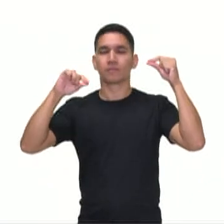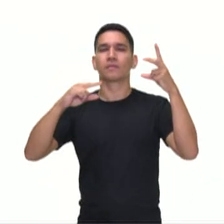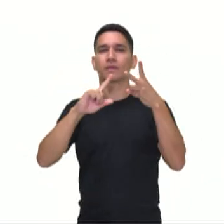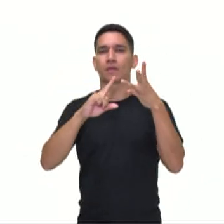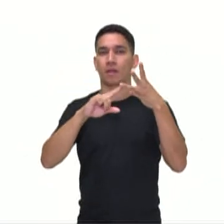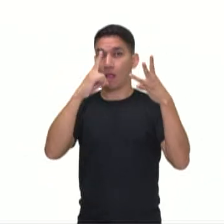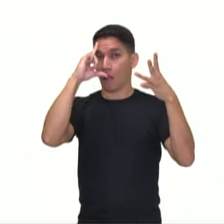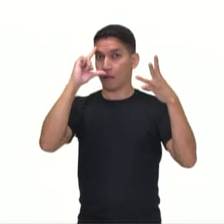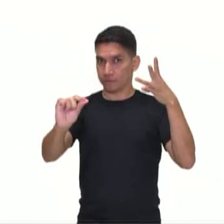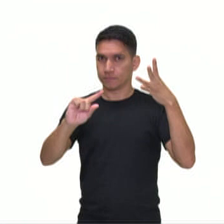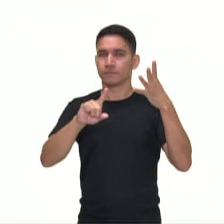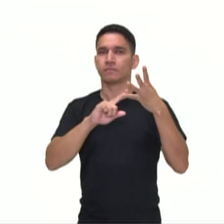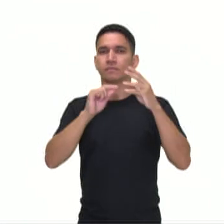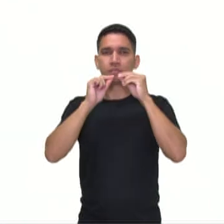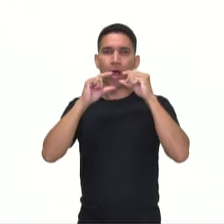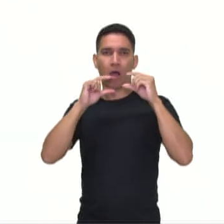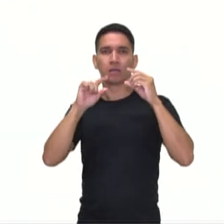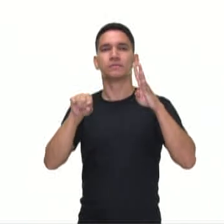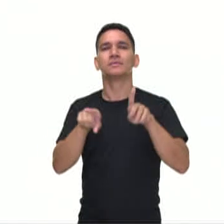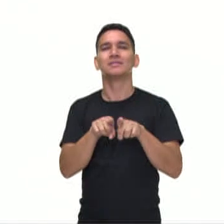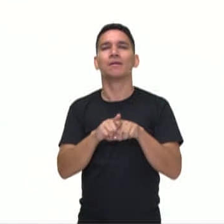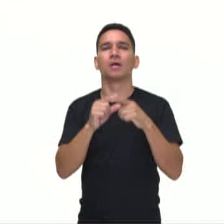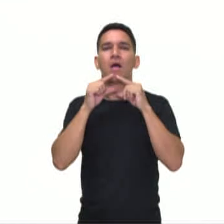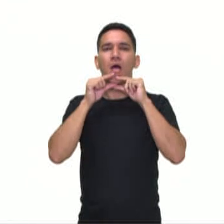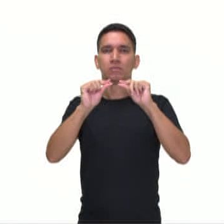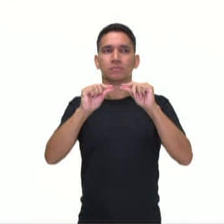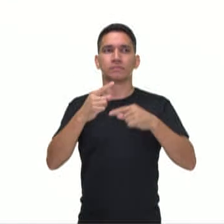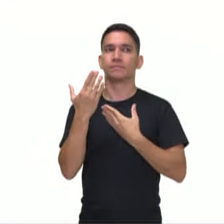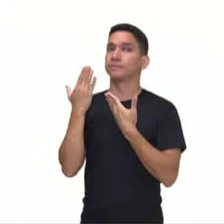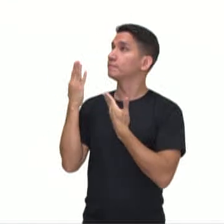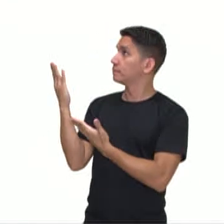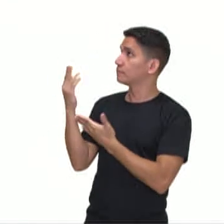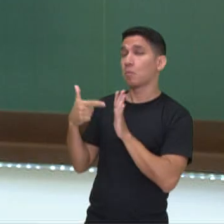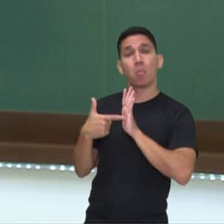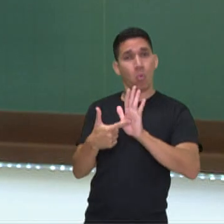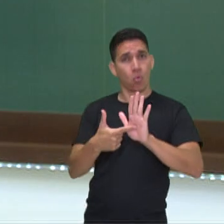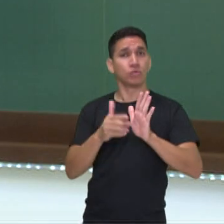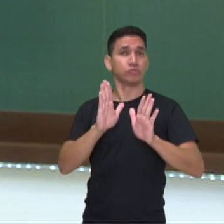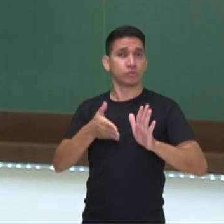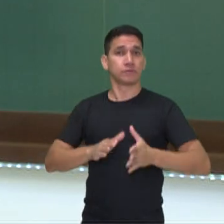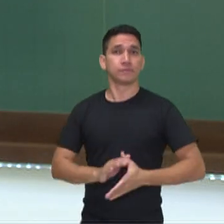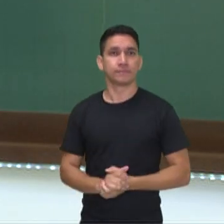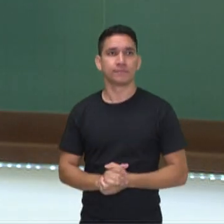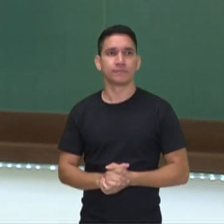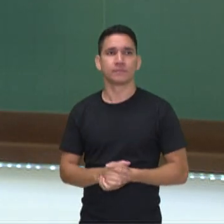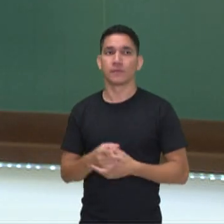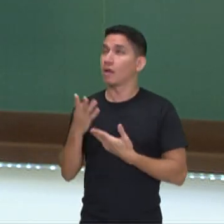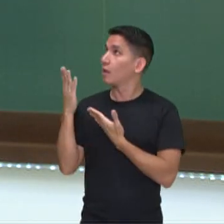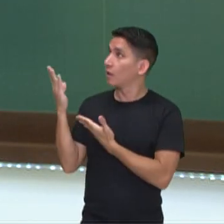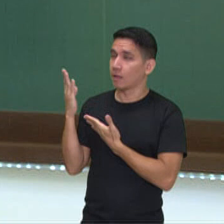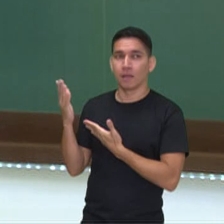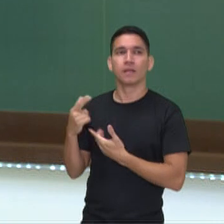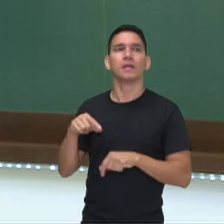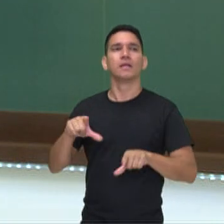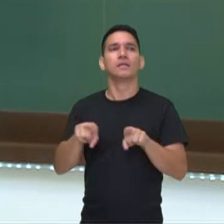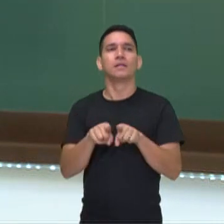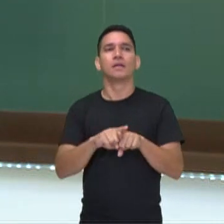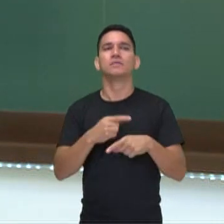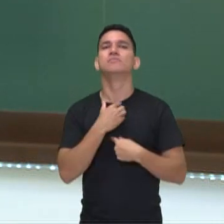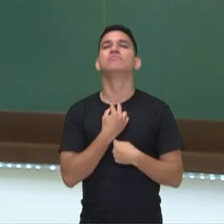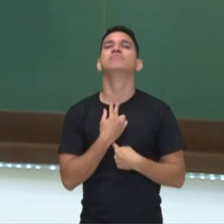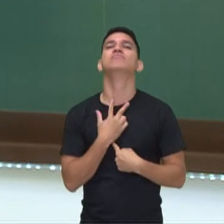alongado, lábios entreabertos e queixos pontiagudos. Justamente aquilo que eu mostrei aqui, ó. Se você for ver, ó, pescoço em forma de